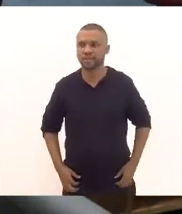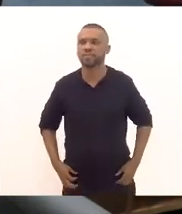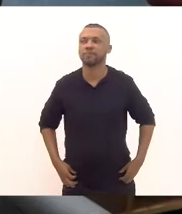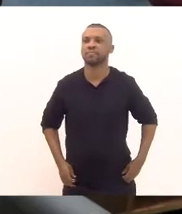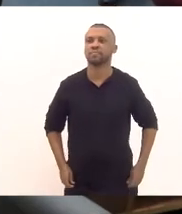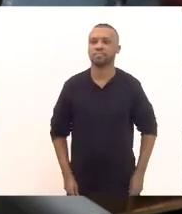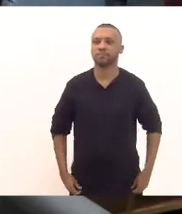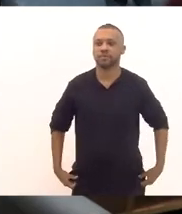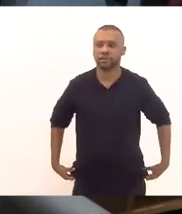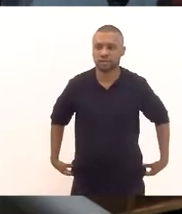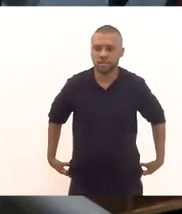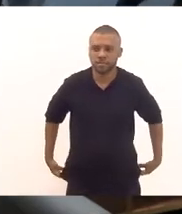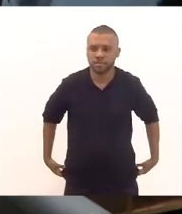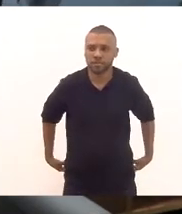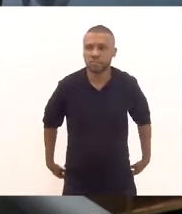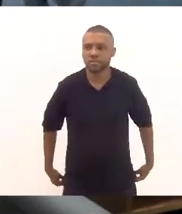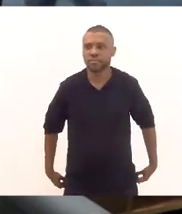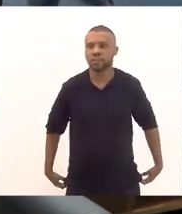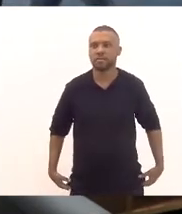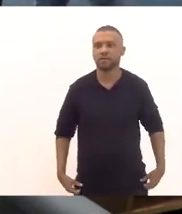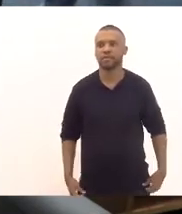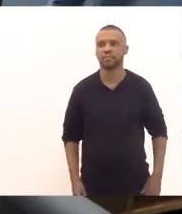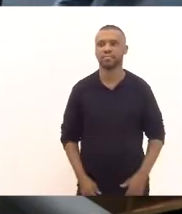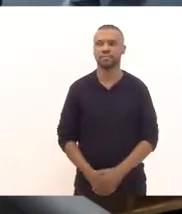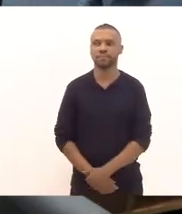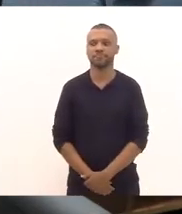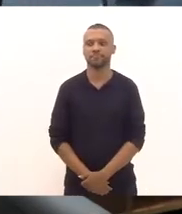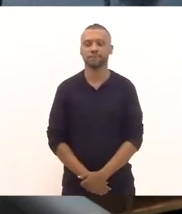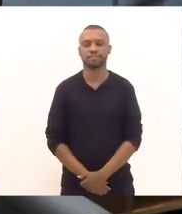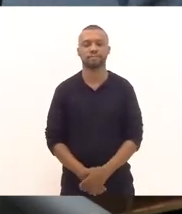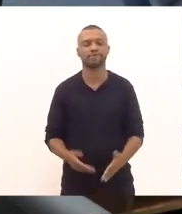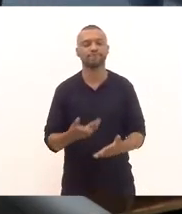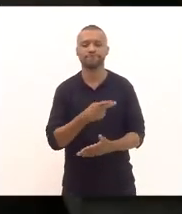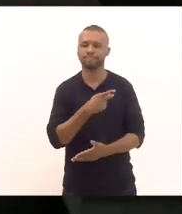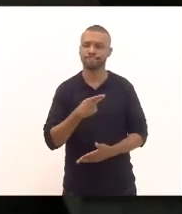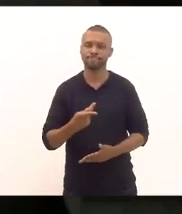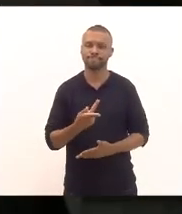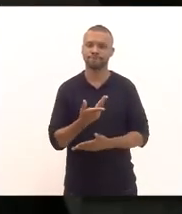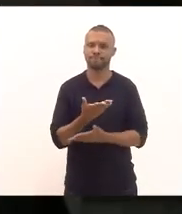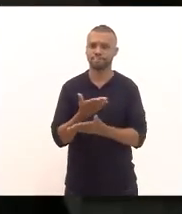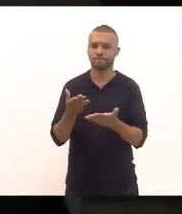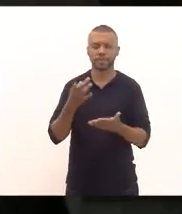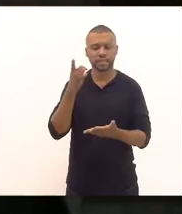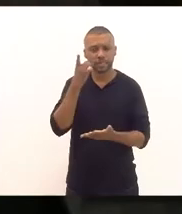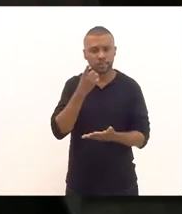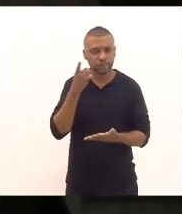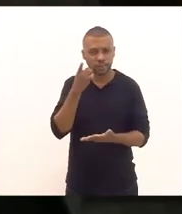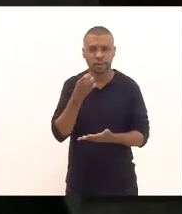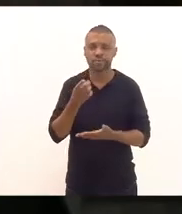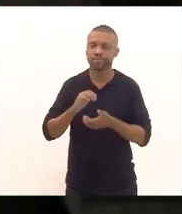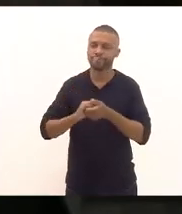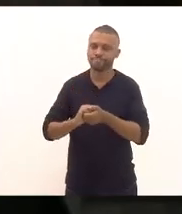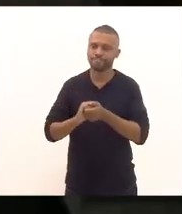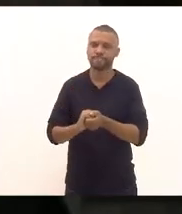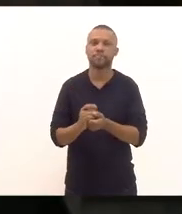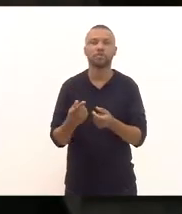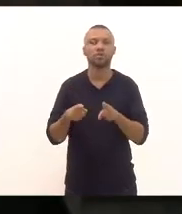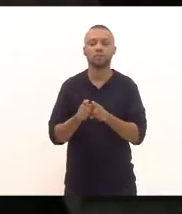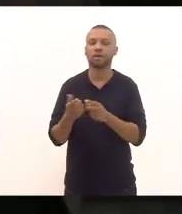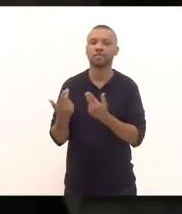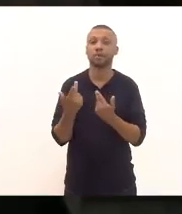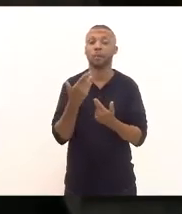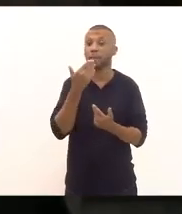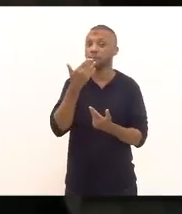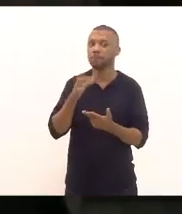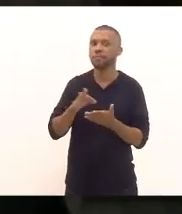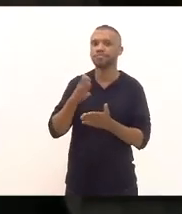é o seu presidente senhoras deputadas senhoras e senhores deputados Eu também me